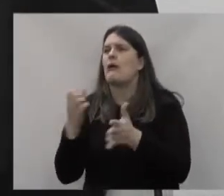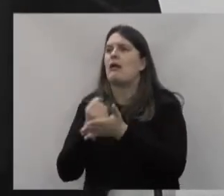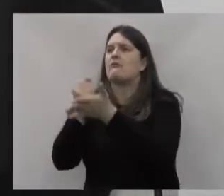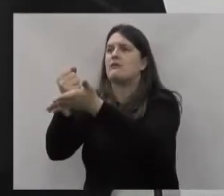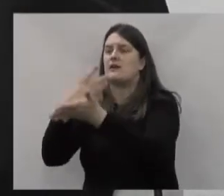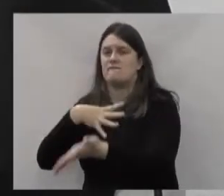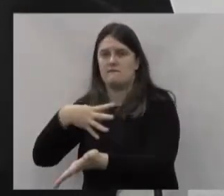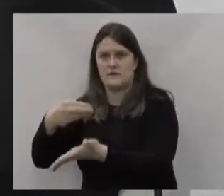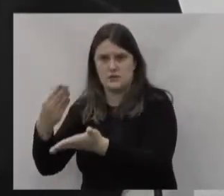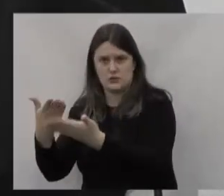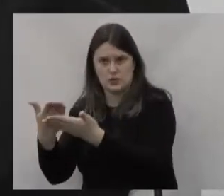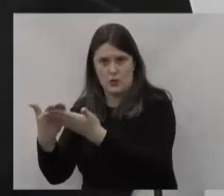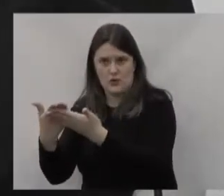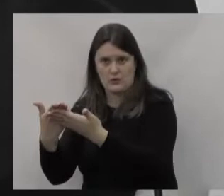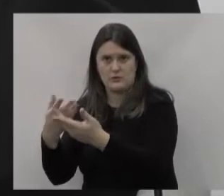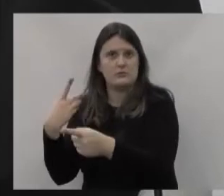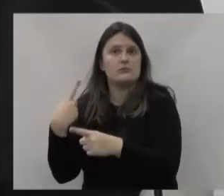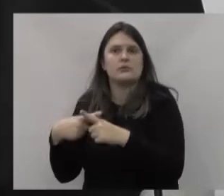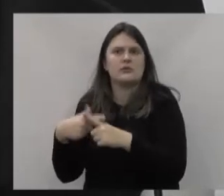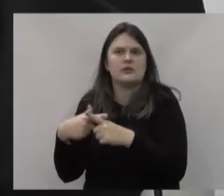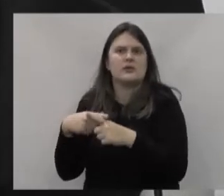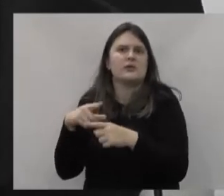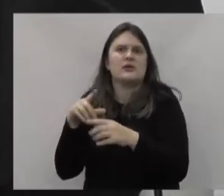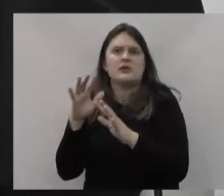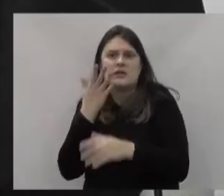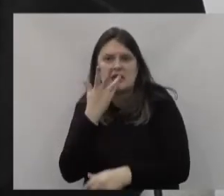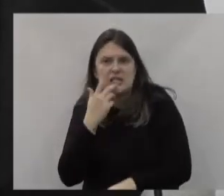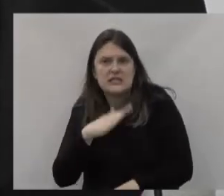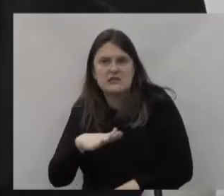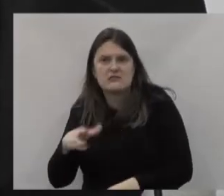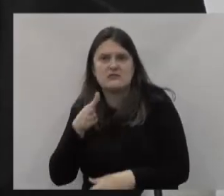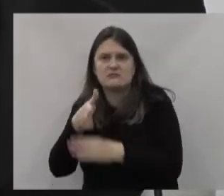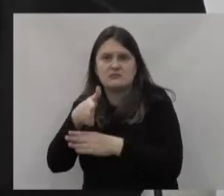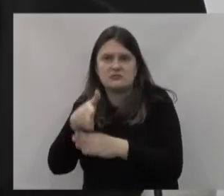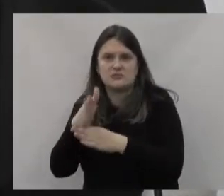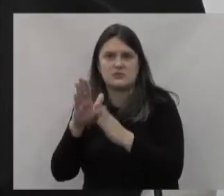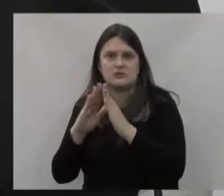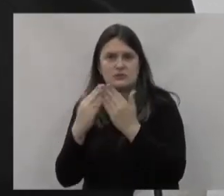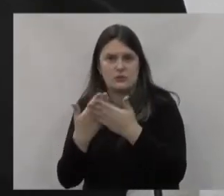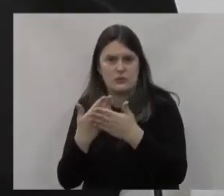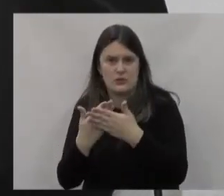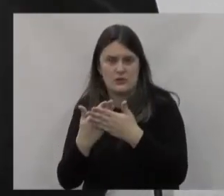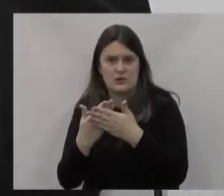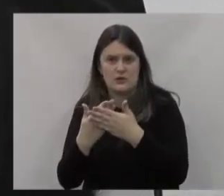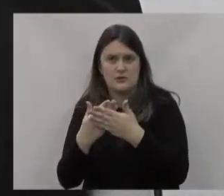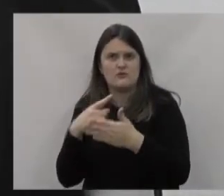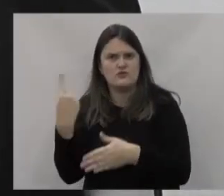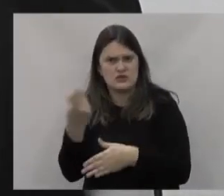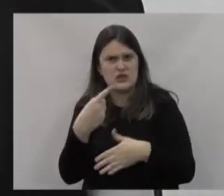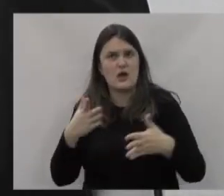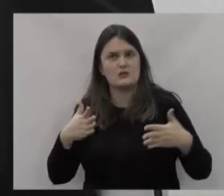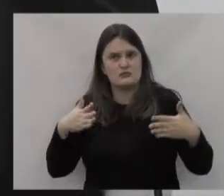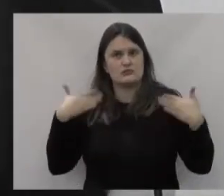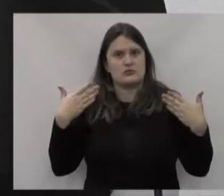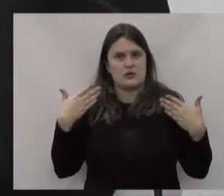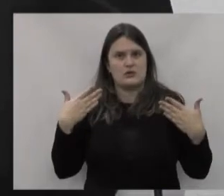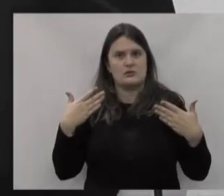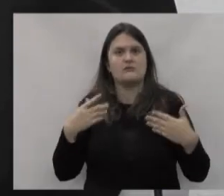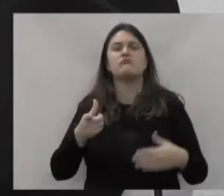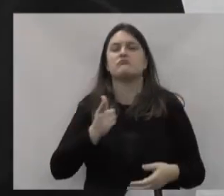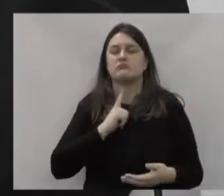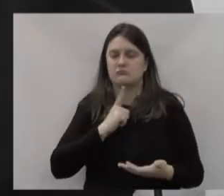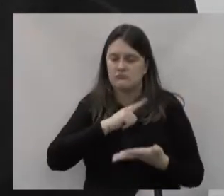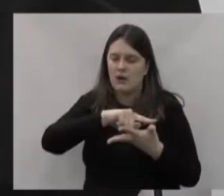filho à escola. O que a gente quer saber é o porquê essa criança não está indo na escola. E, assustem vocês, tivemos